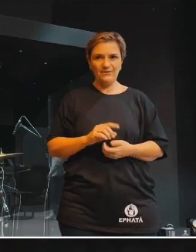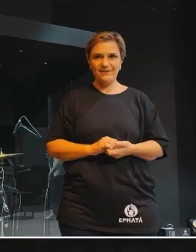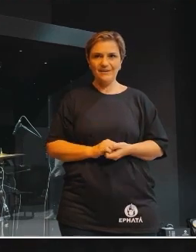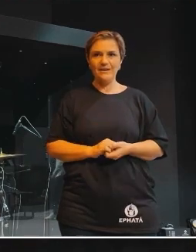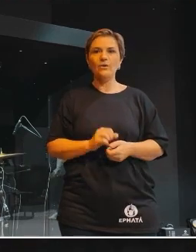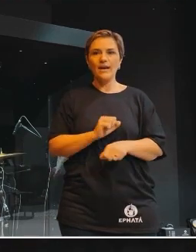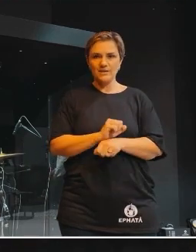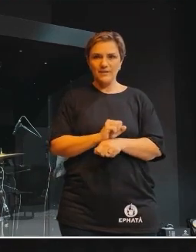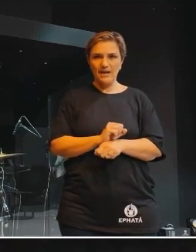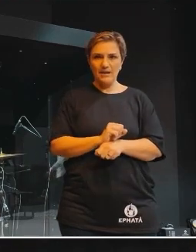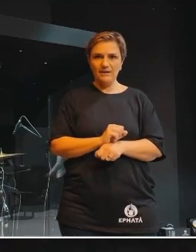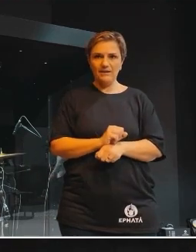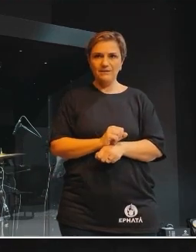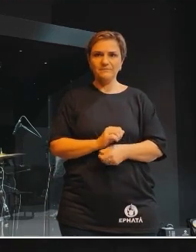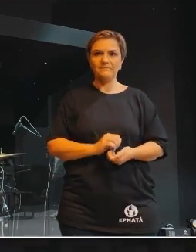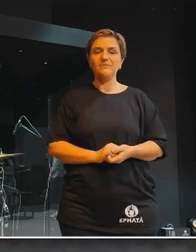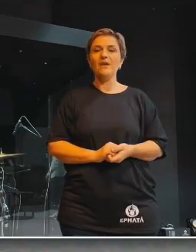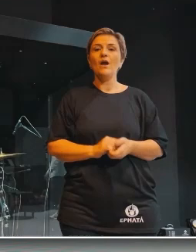Versículo 48.